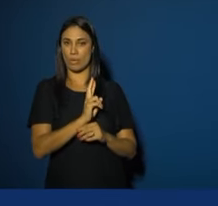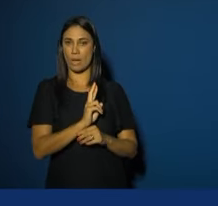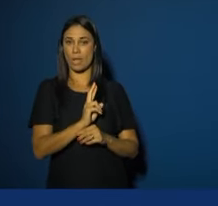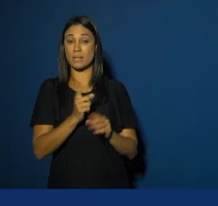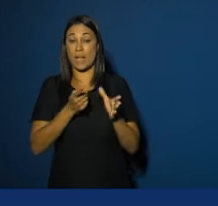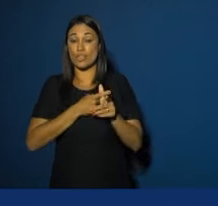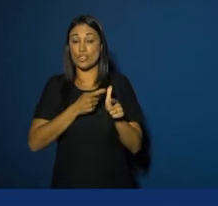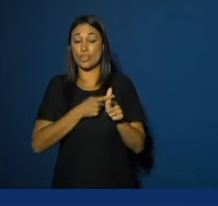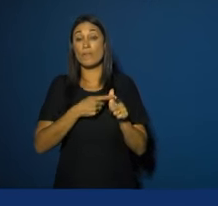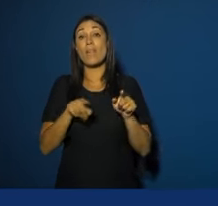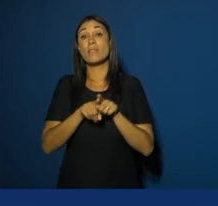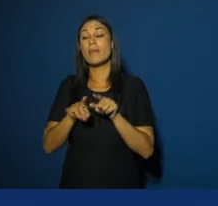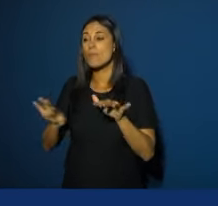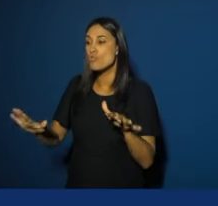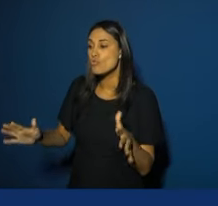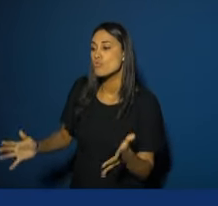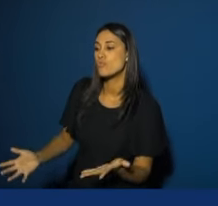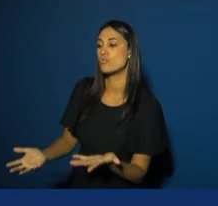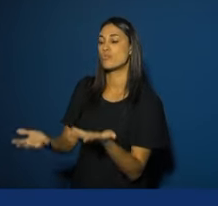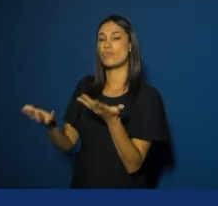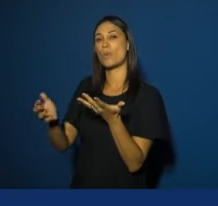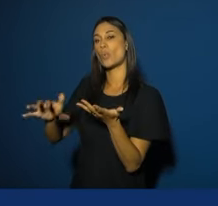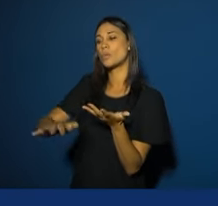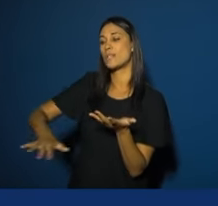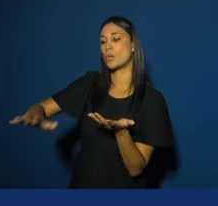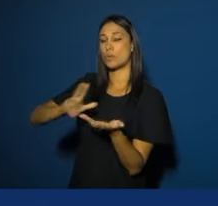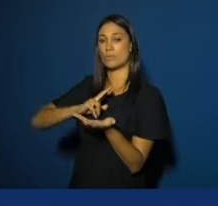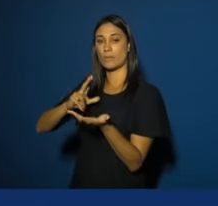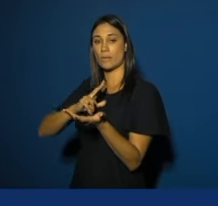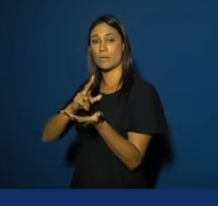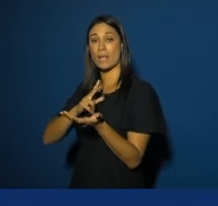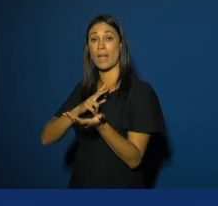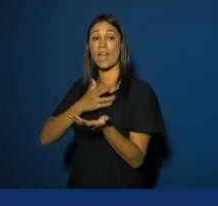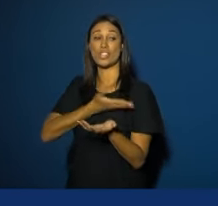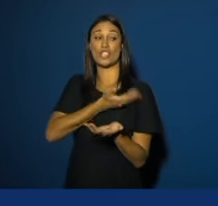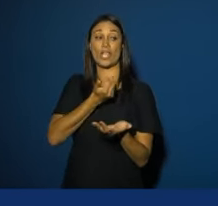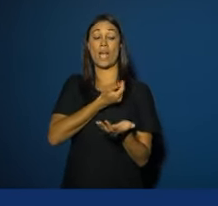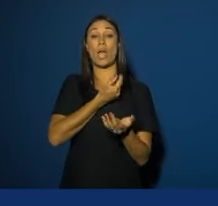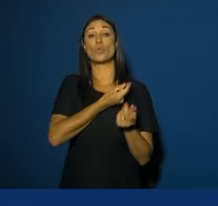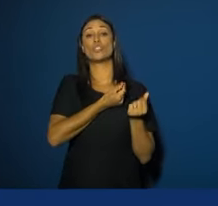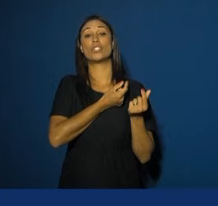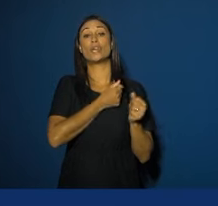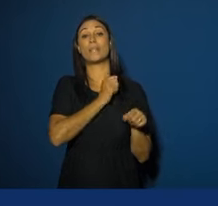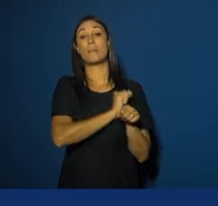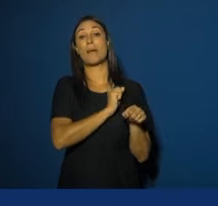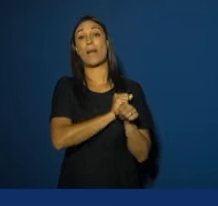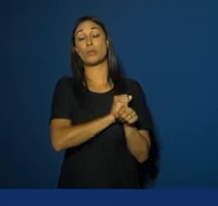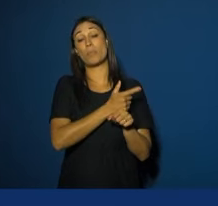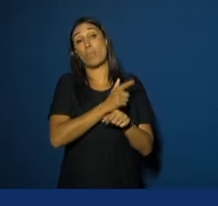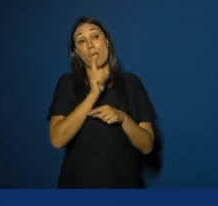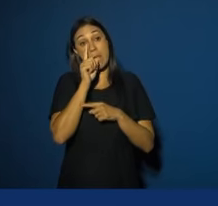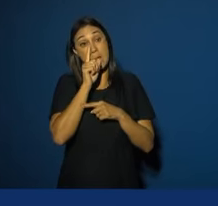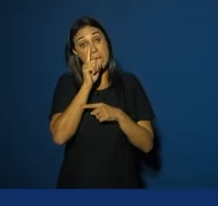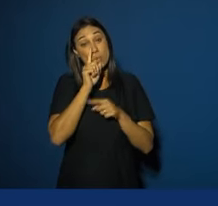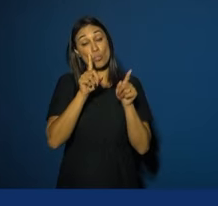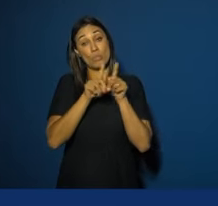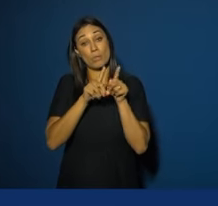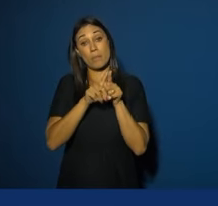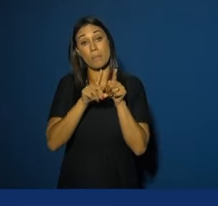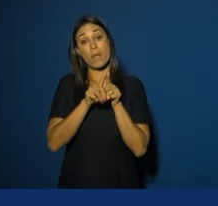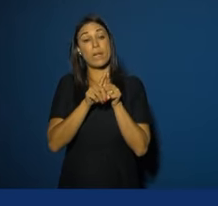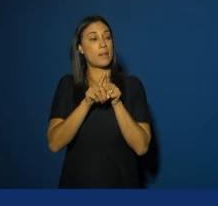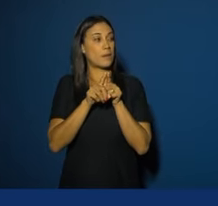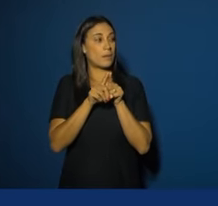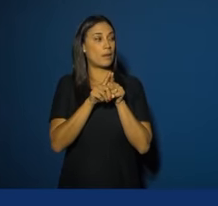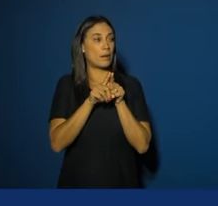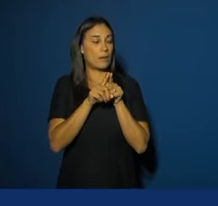e faz e anima o setor privado a tirar o dinheiro que tá parado para não correr risco rendendo muito